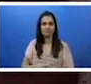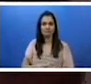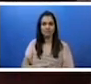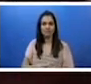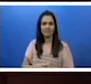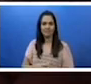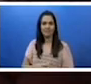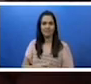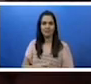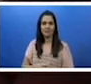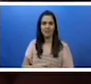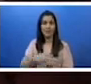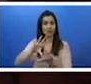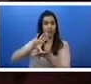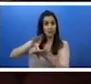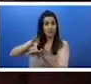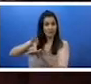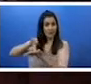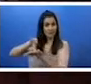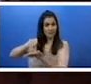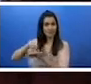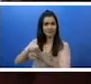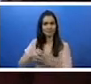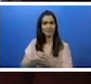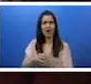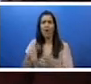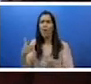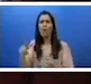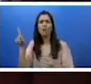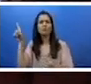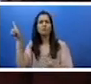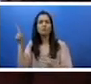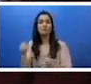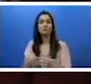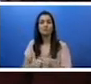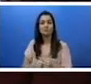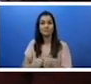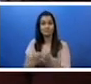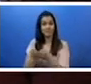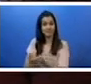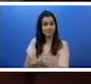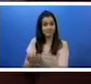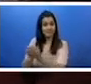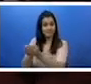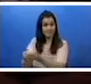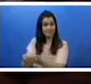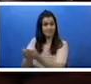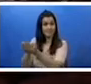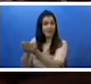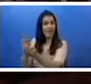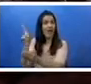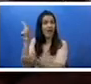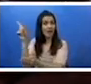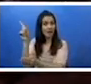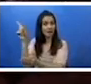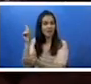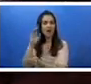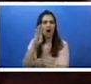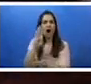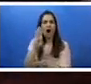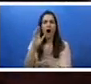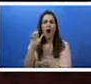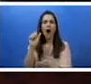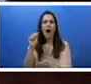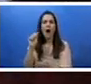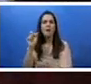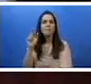a jangada. E agora, qual que é este? É o barco. O barco, nós temos